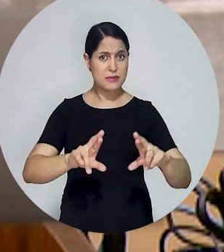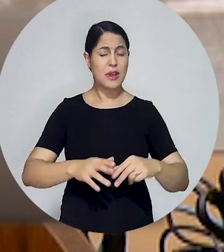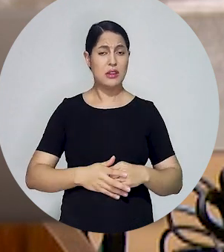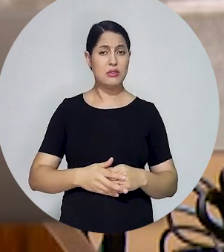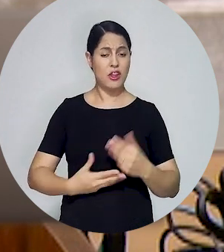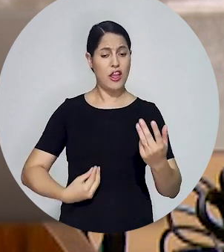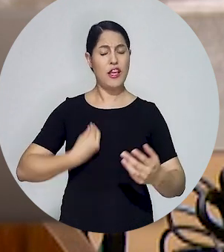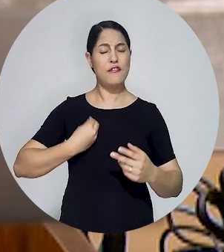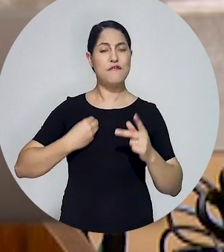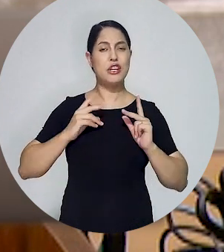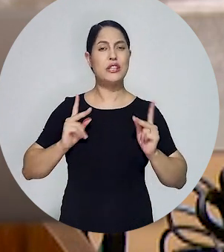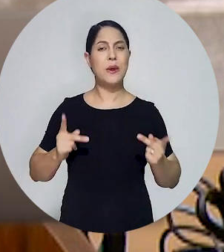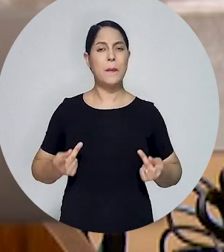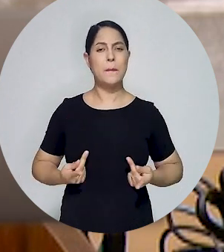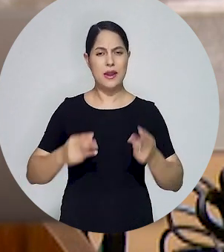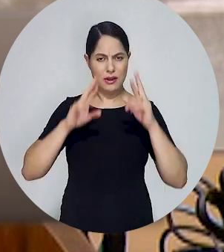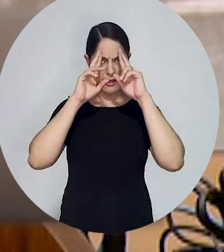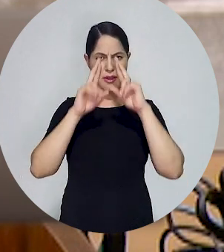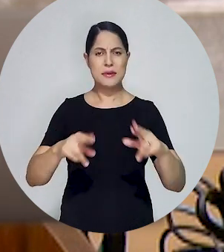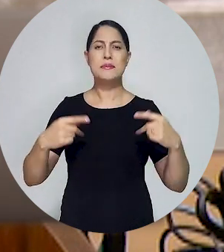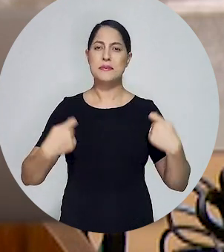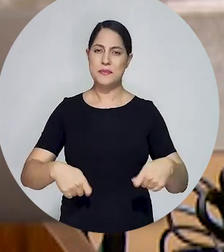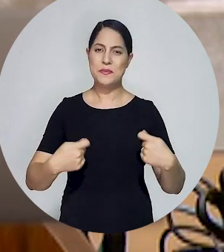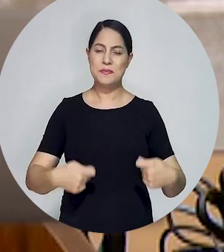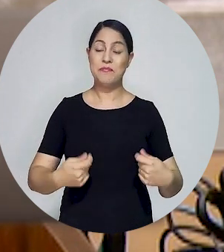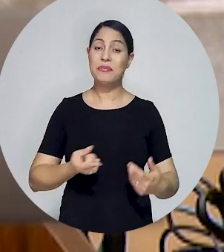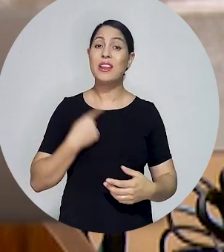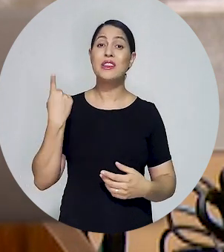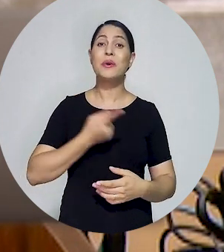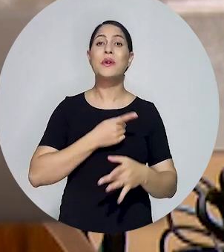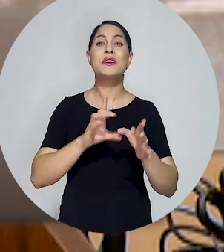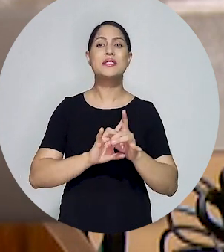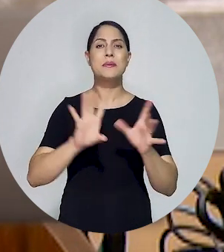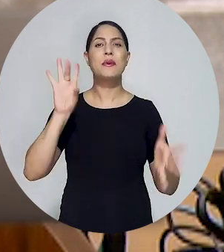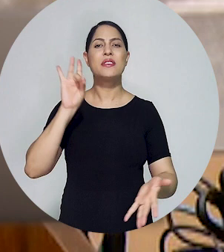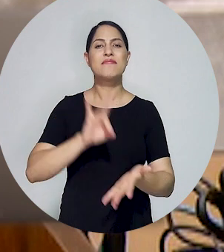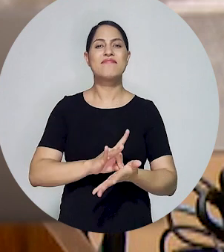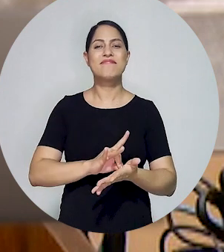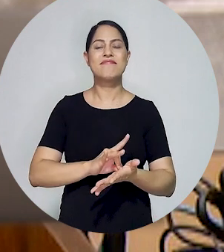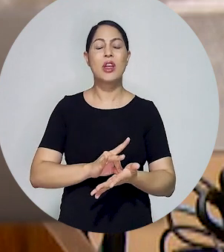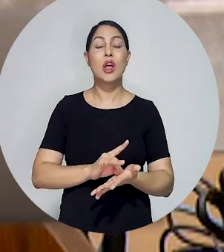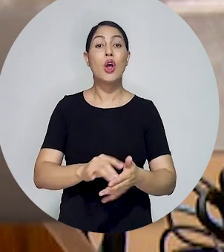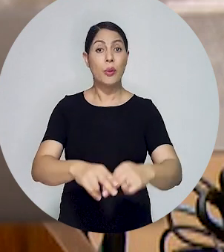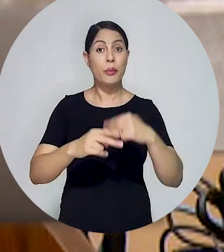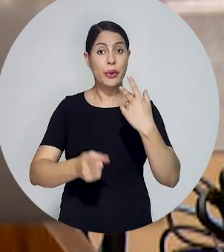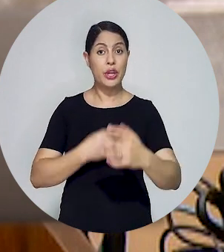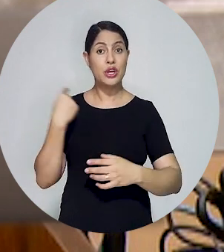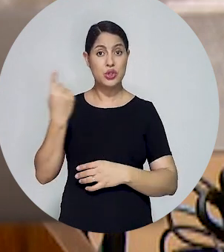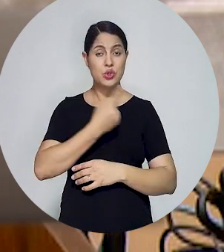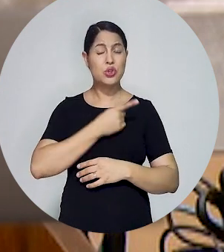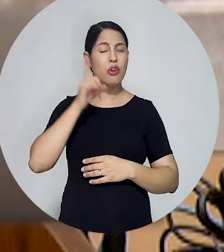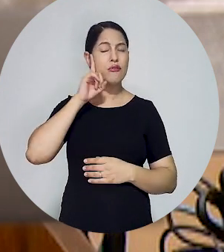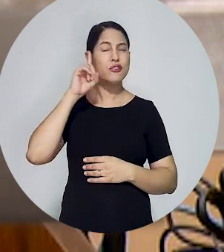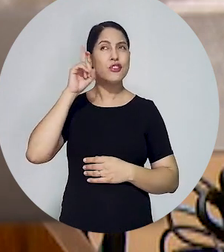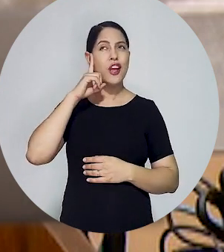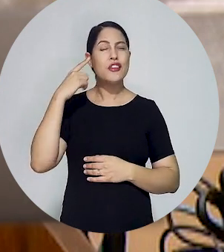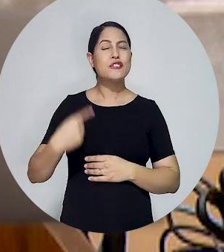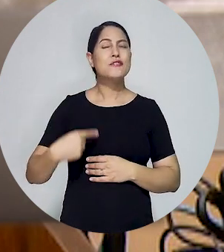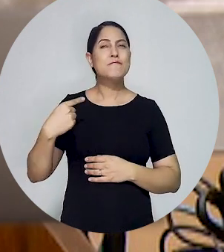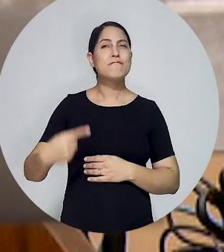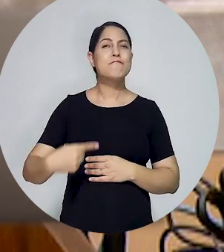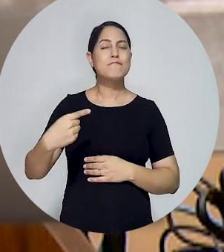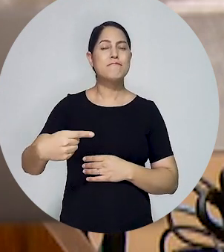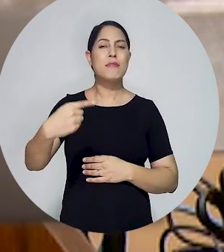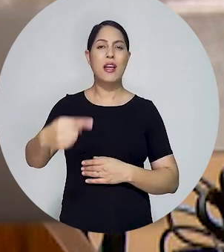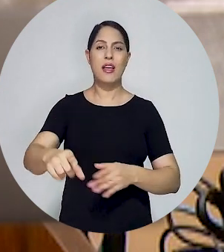à democracia e sem o respeito à dignidade humana. Por isso, temos o dever ético de